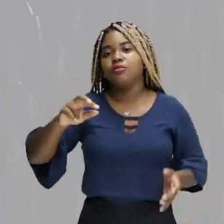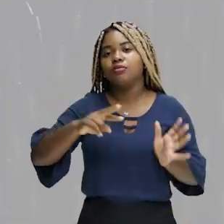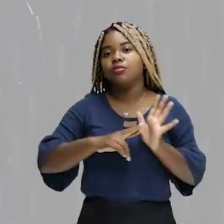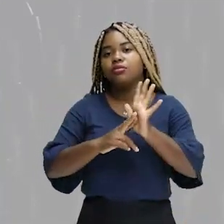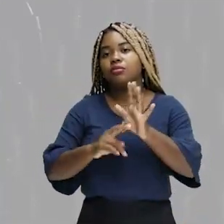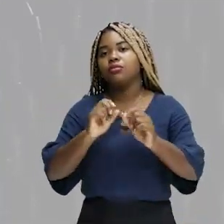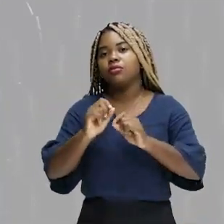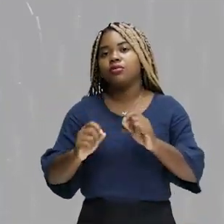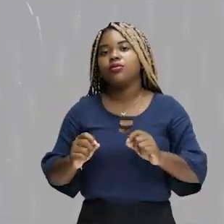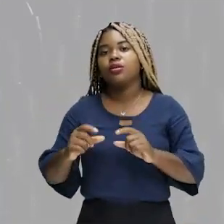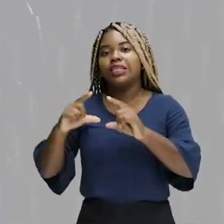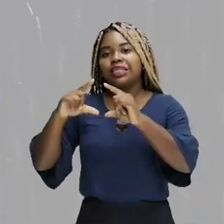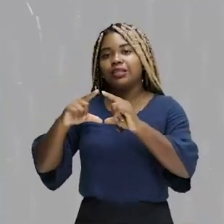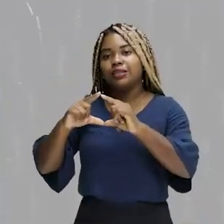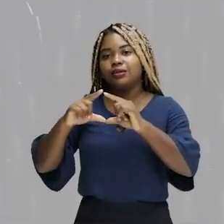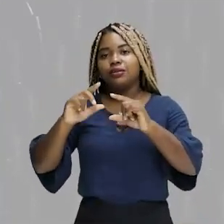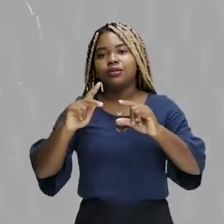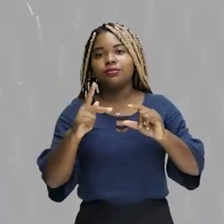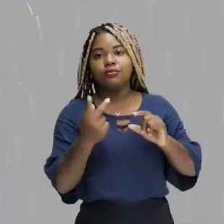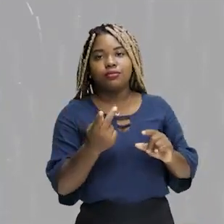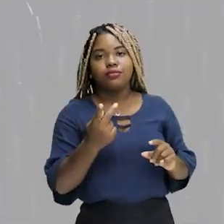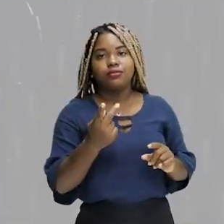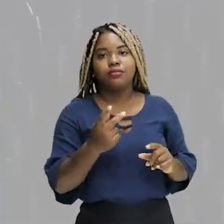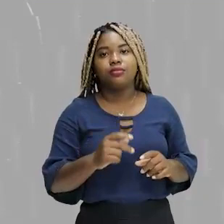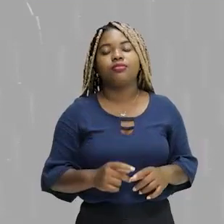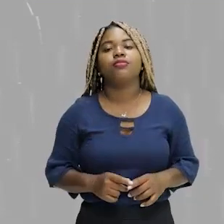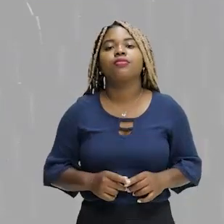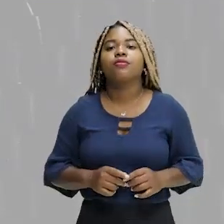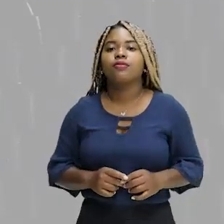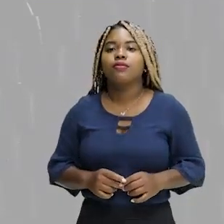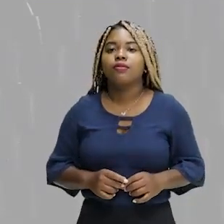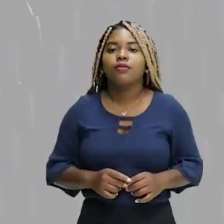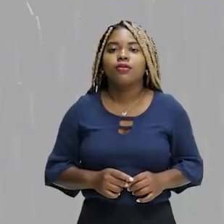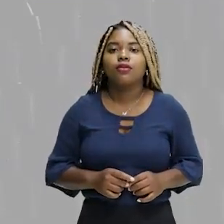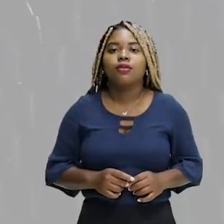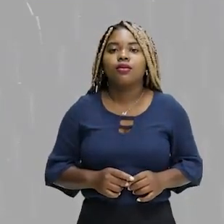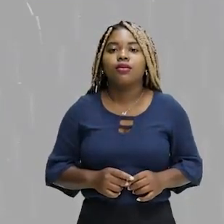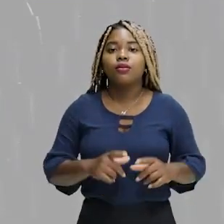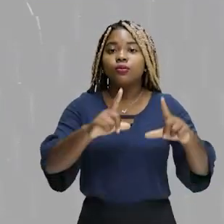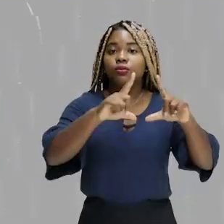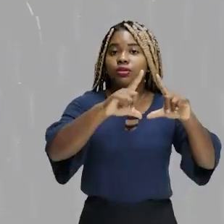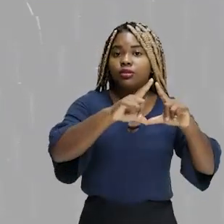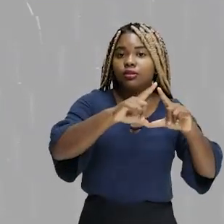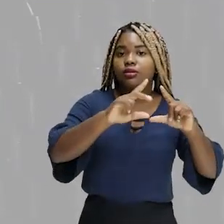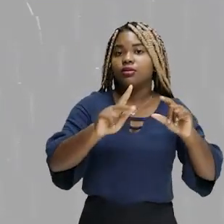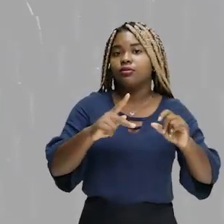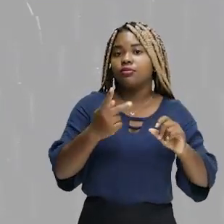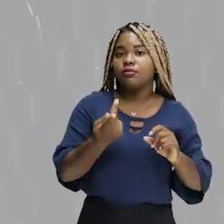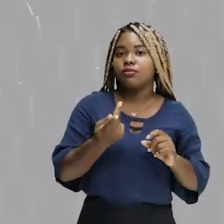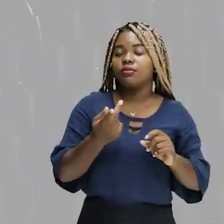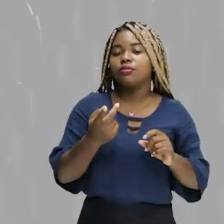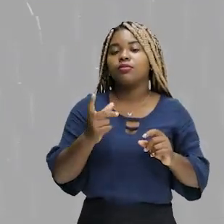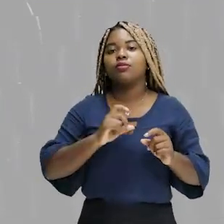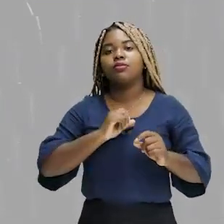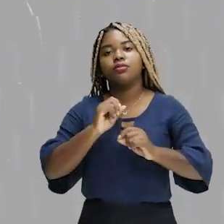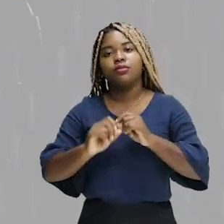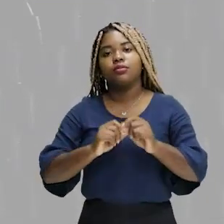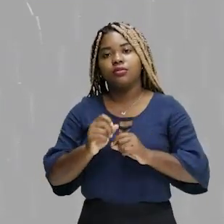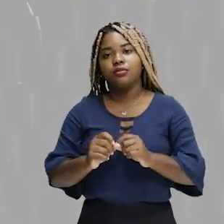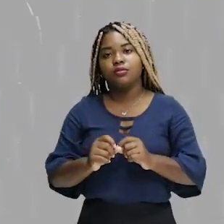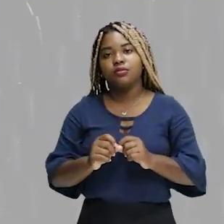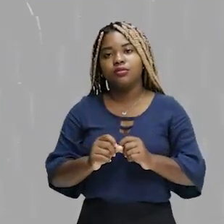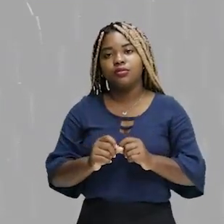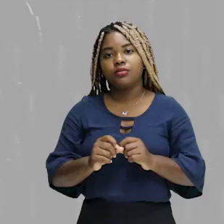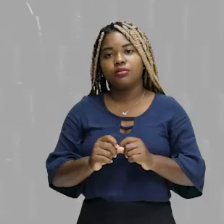a variação de entalpia. O ΔH a gente calcula da seguinte forma: entalpia dos produtos menos